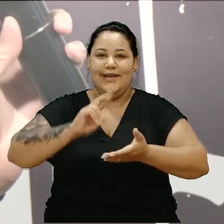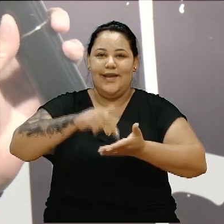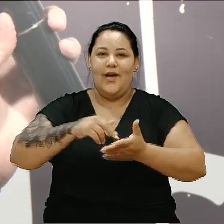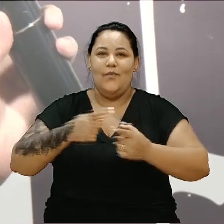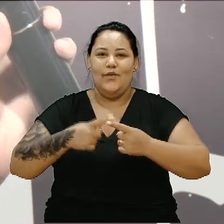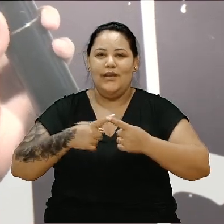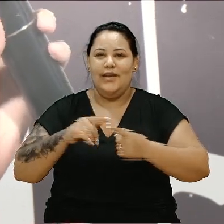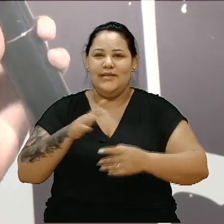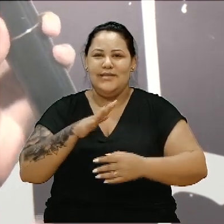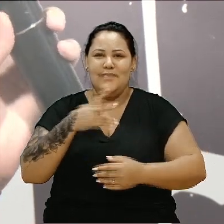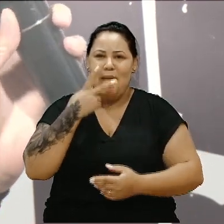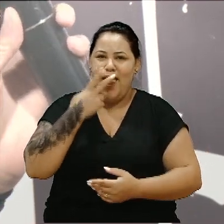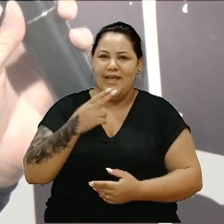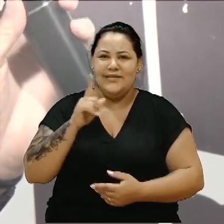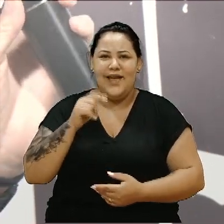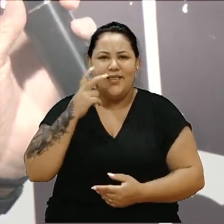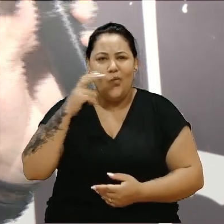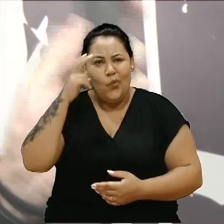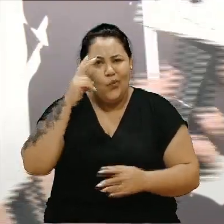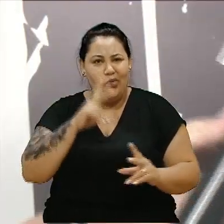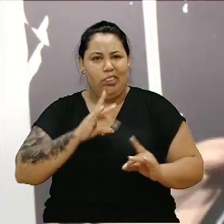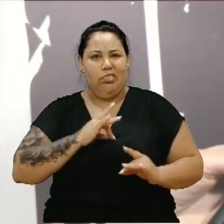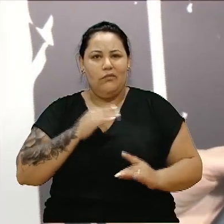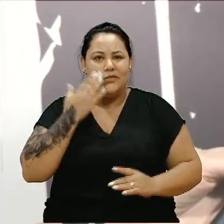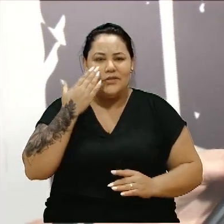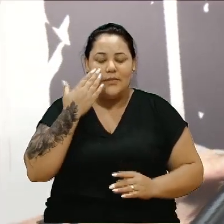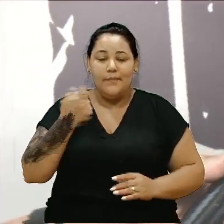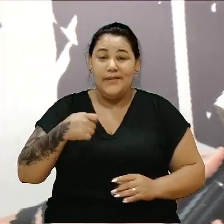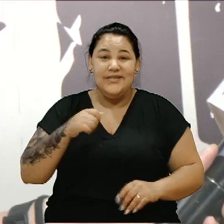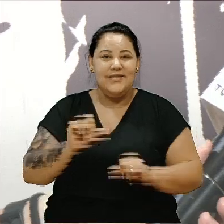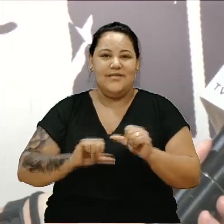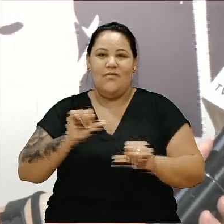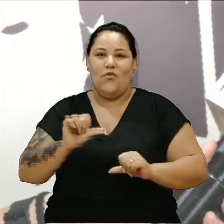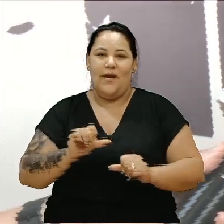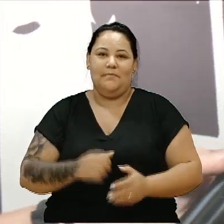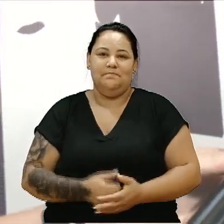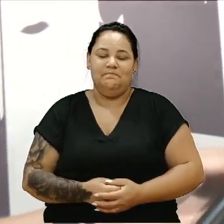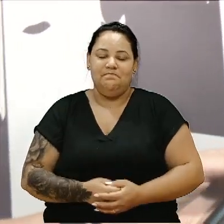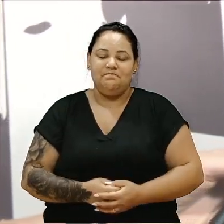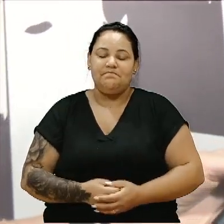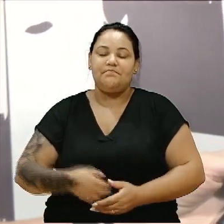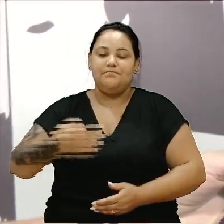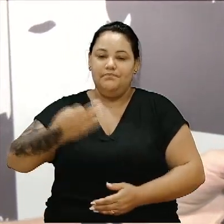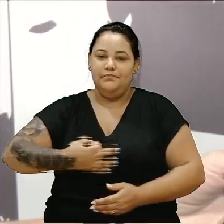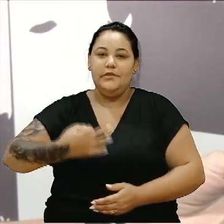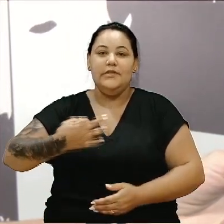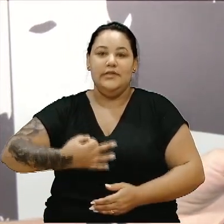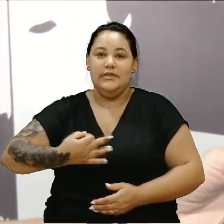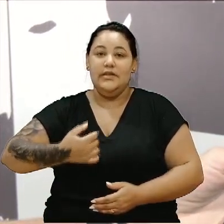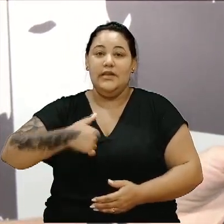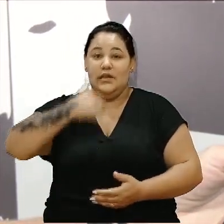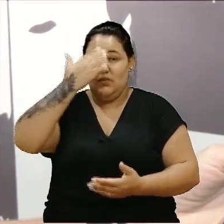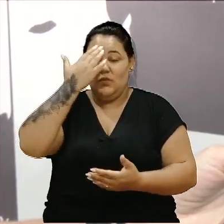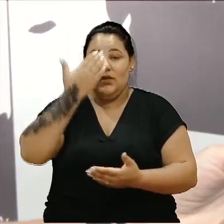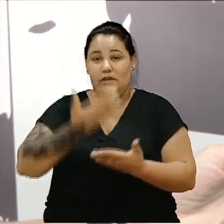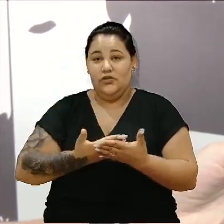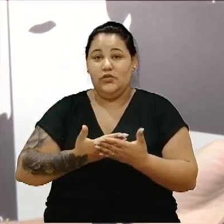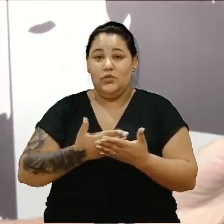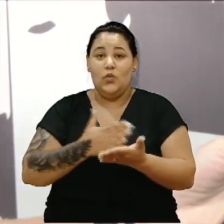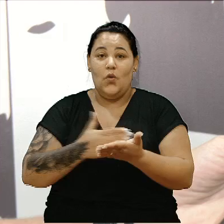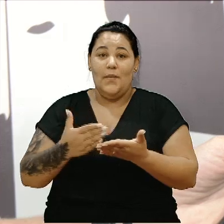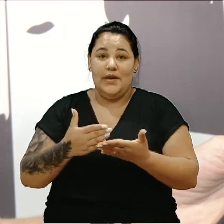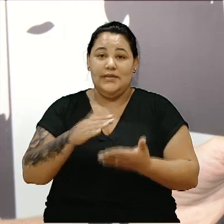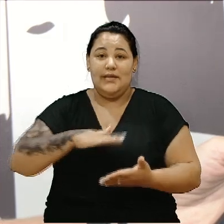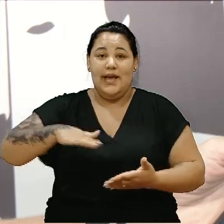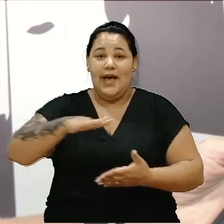questão cultural, né? E a gente precisa mudar, né? Sem dúvida. Eu acho que ela inicia também na questão da educação,